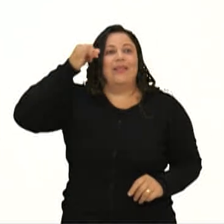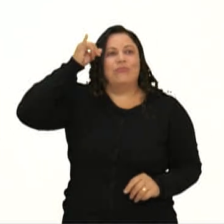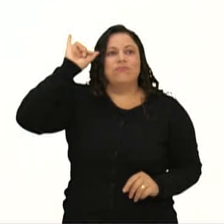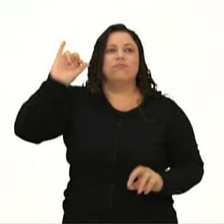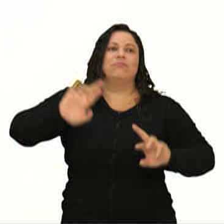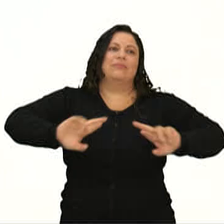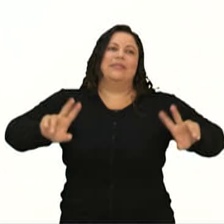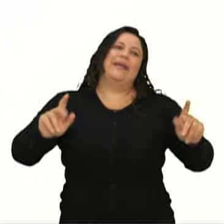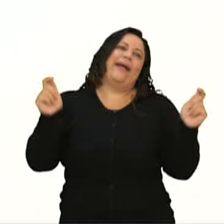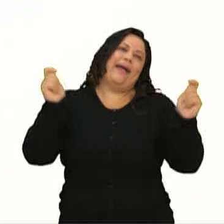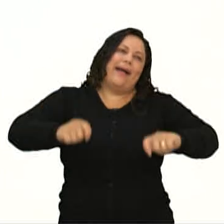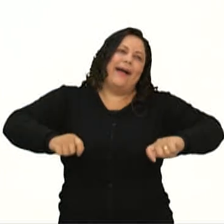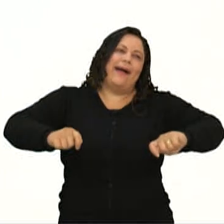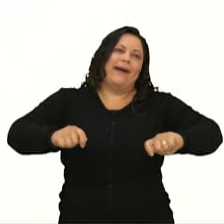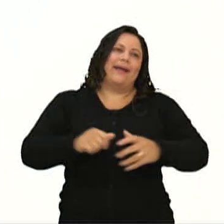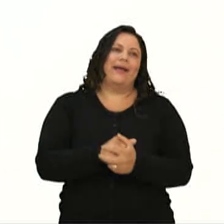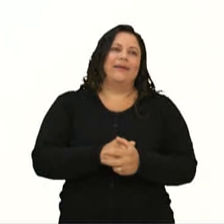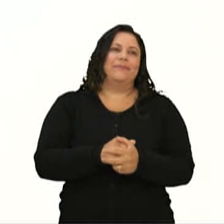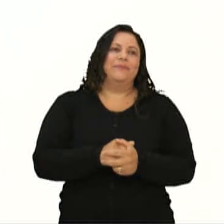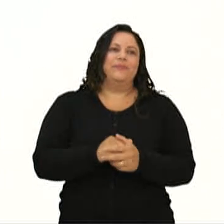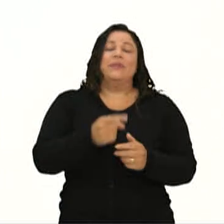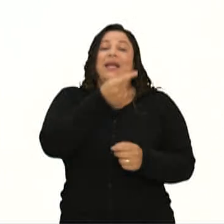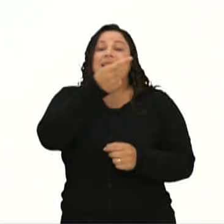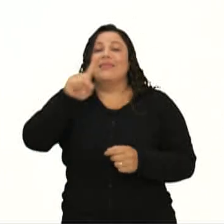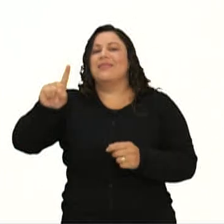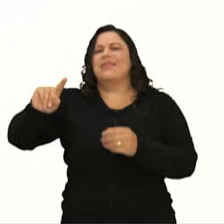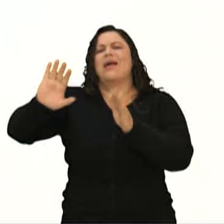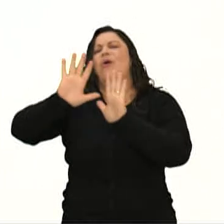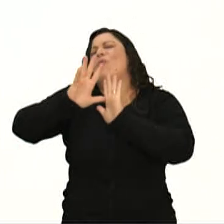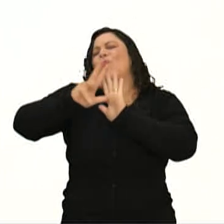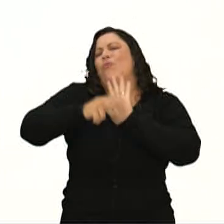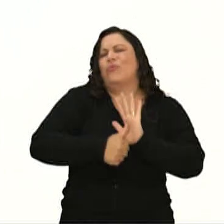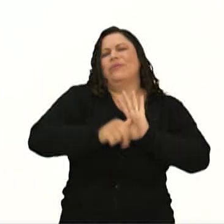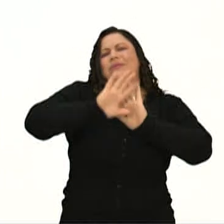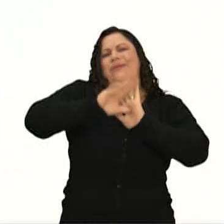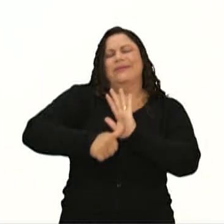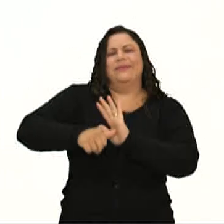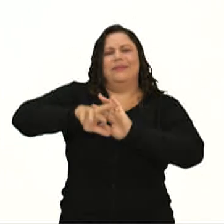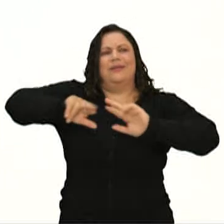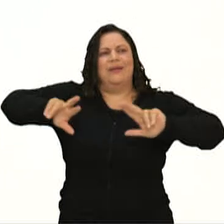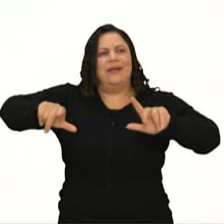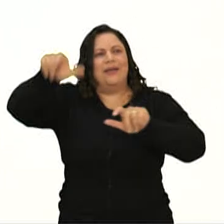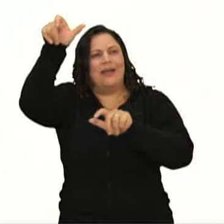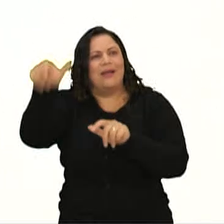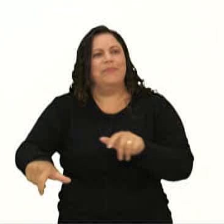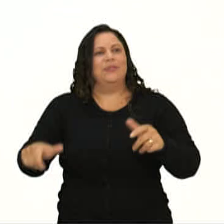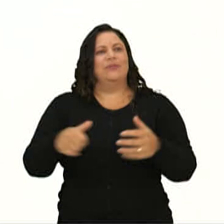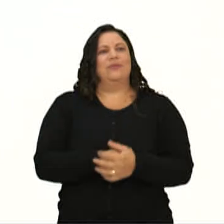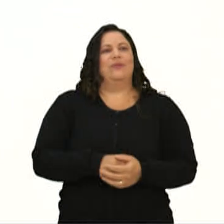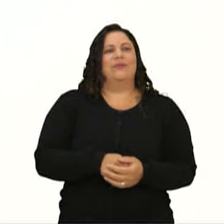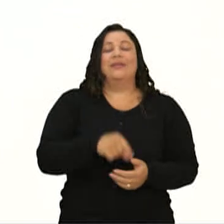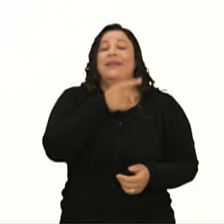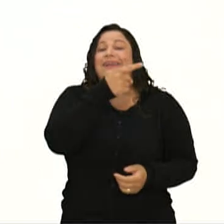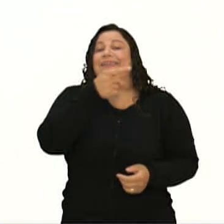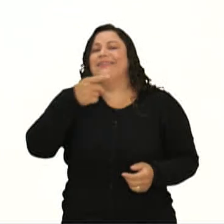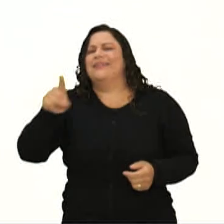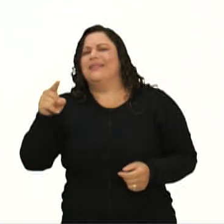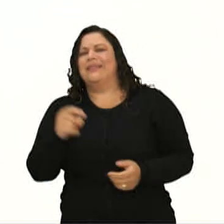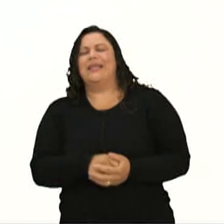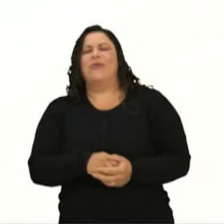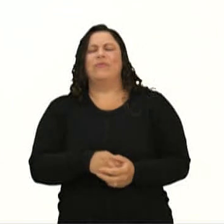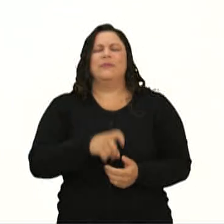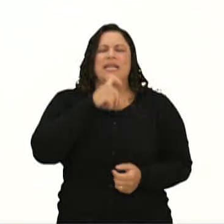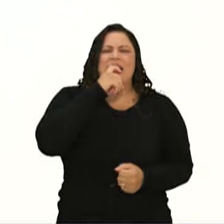pessoa. Não furtarás, não roubarás a pessoa. Não cobiçarás a casa do teu próximo, não